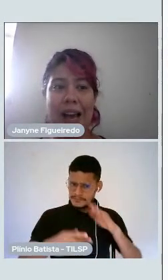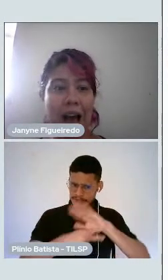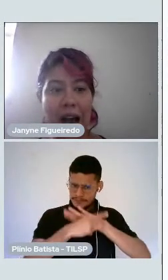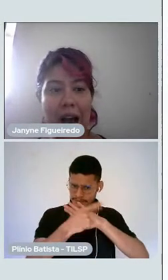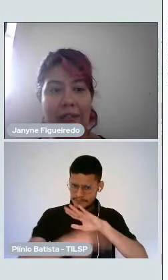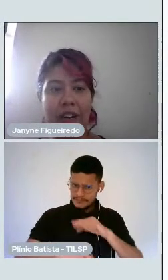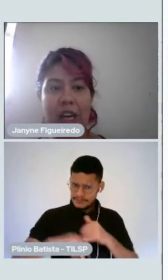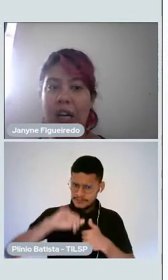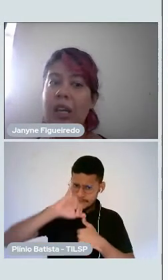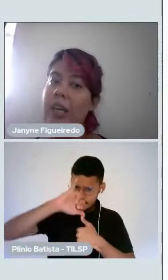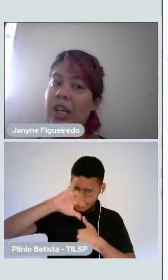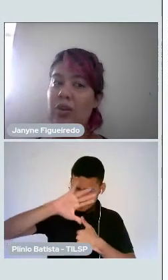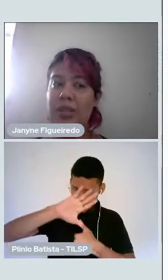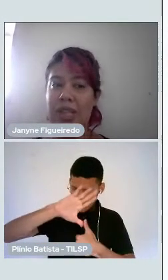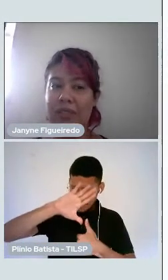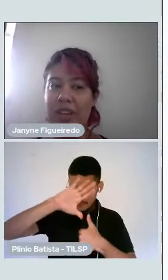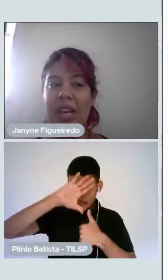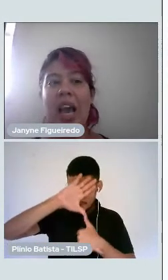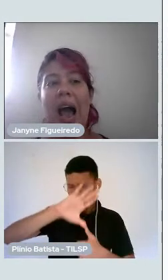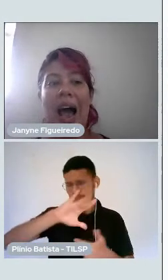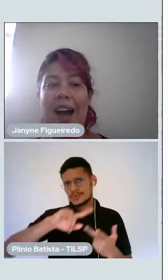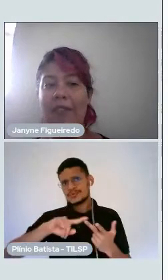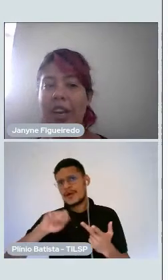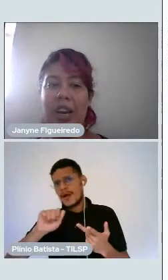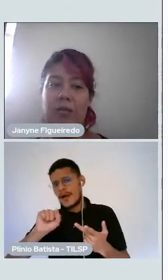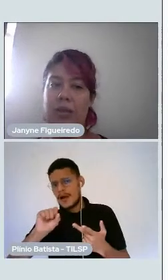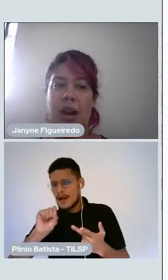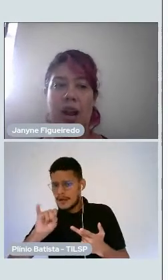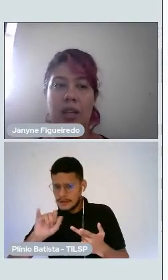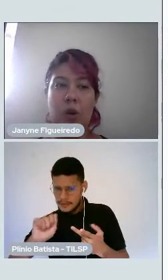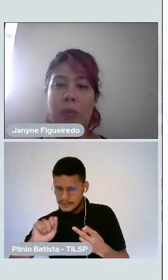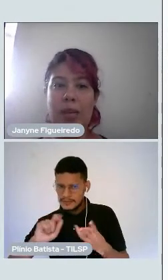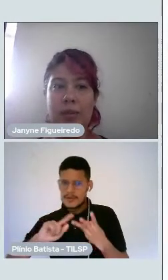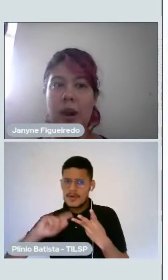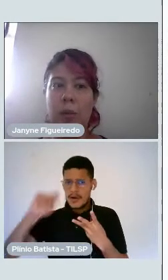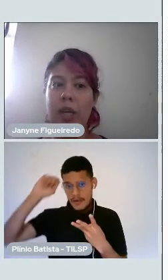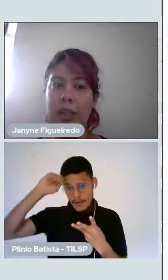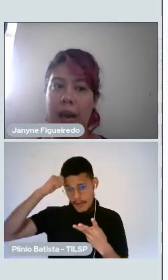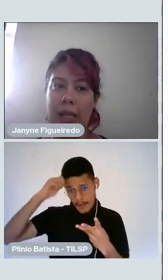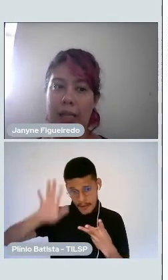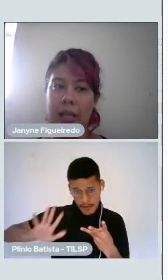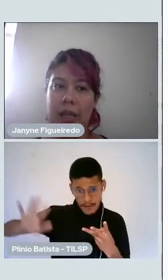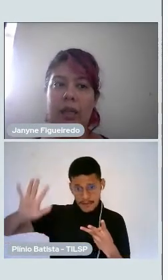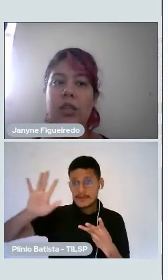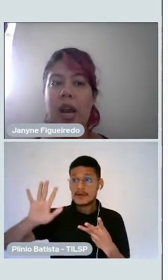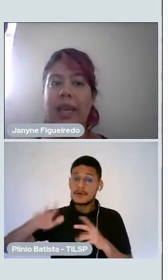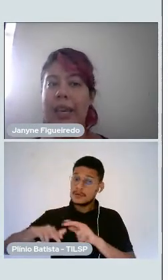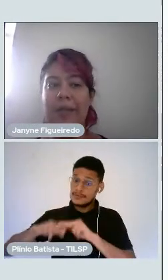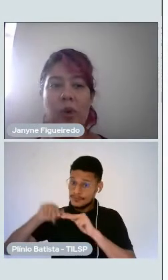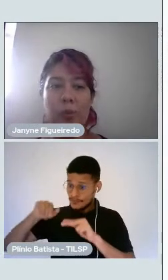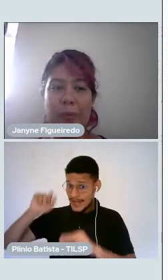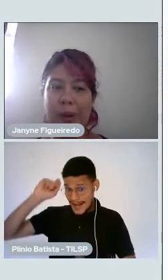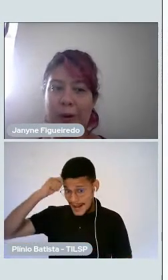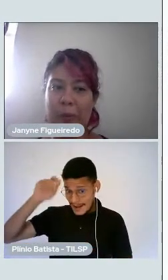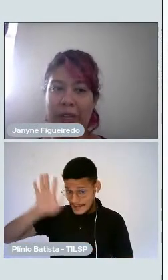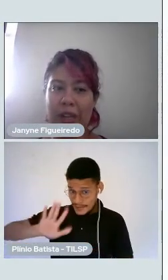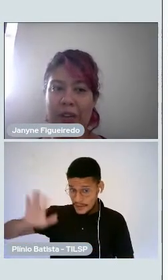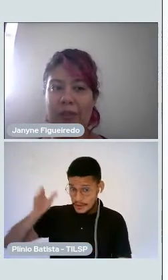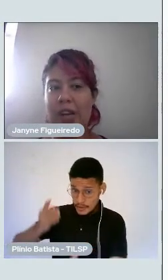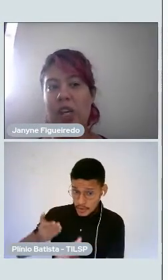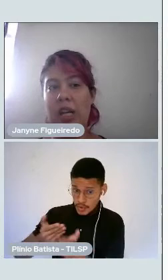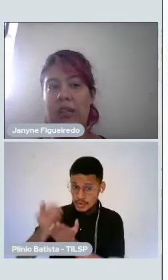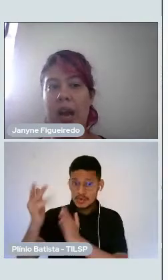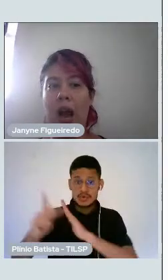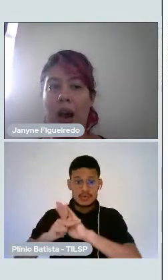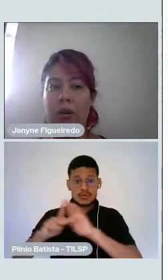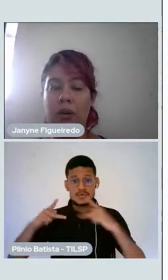na Ásia, na África. Inclusive, a África é considerada o berço da humanidade, já que o primeiro